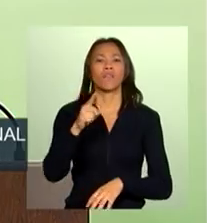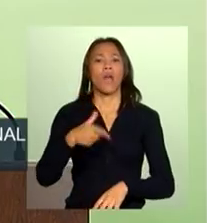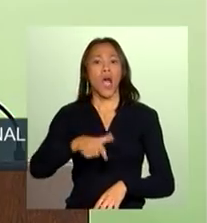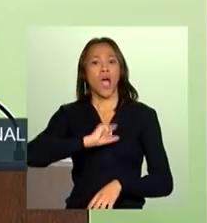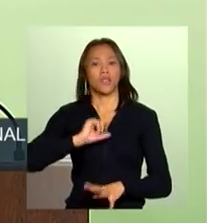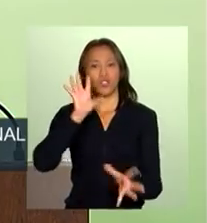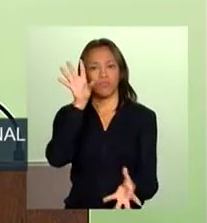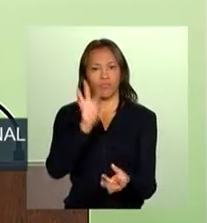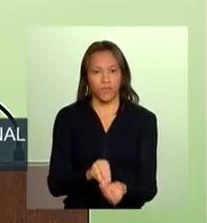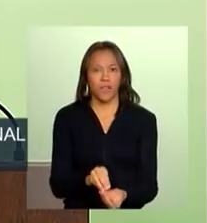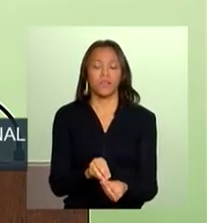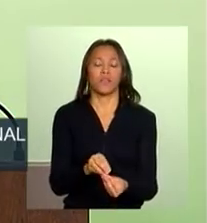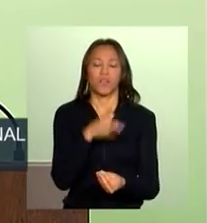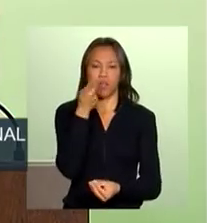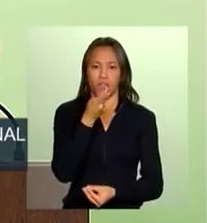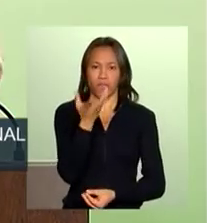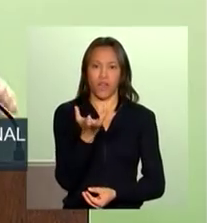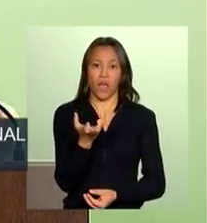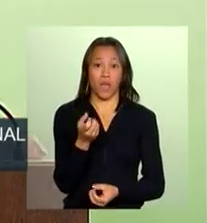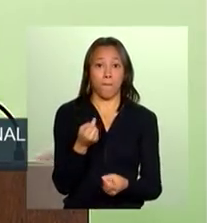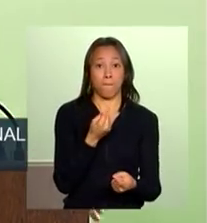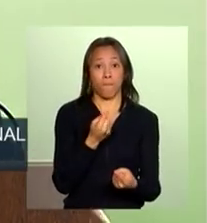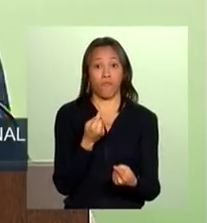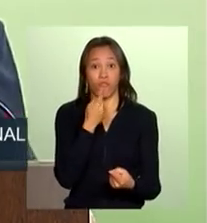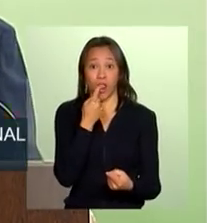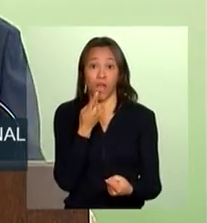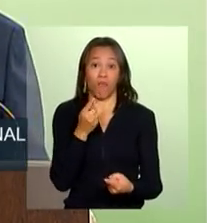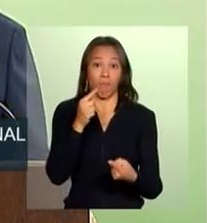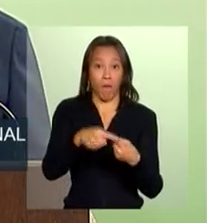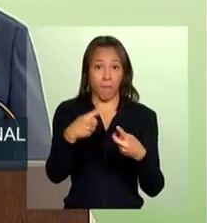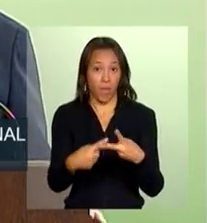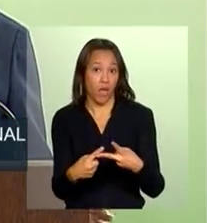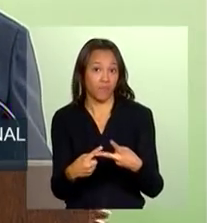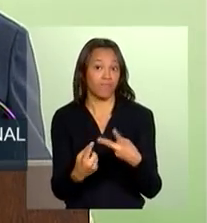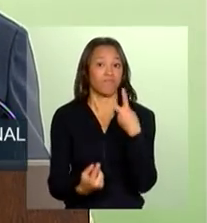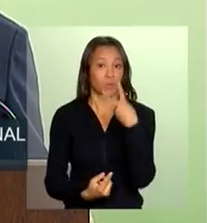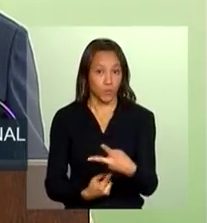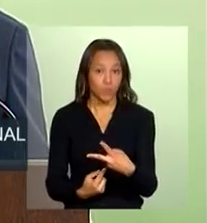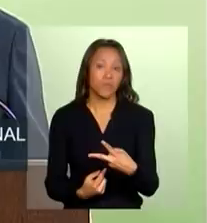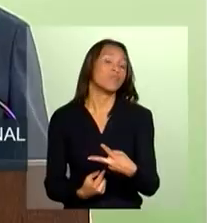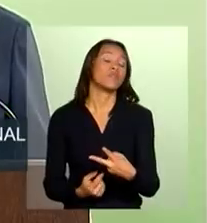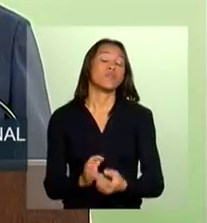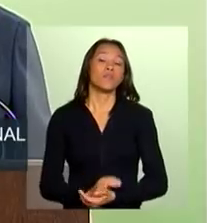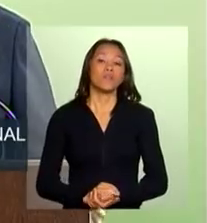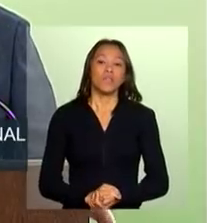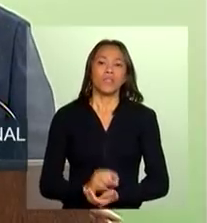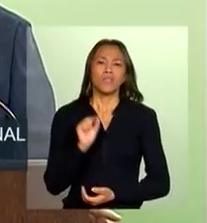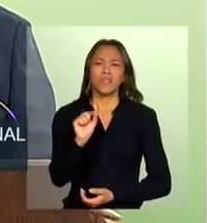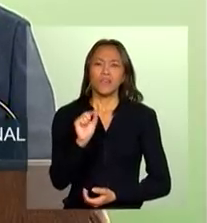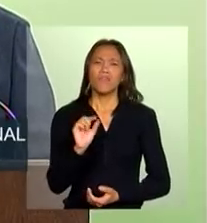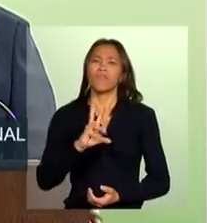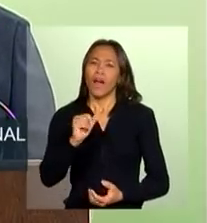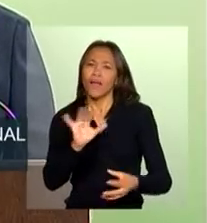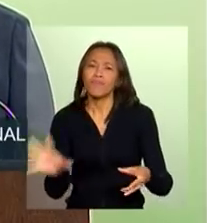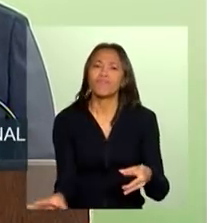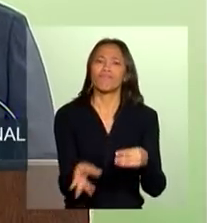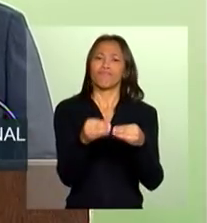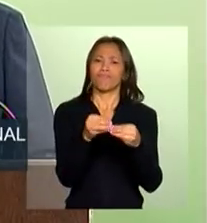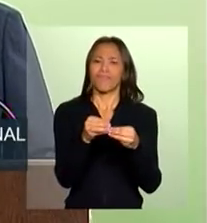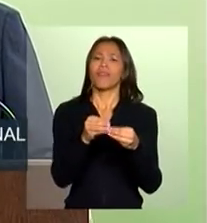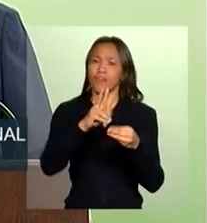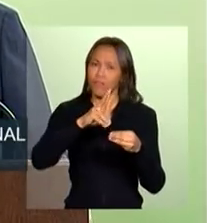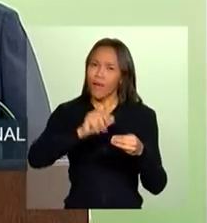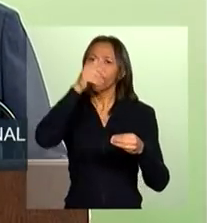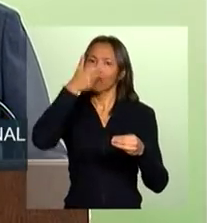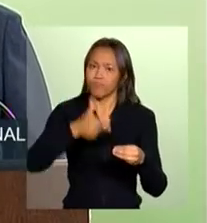finalizar de levantar duas iniciativas que complementam e dão